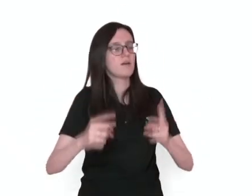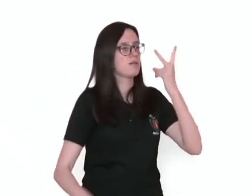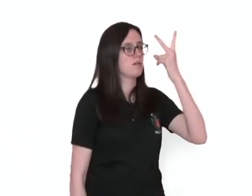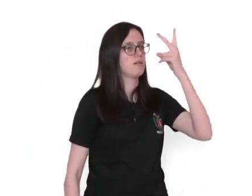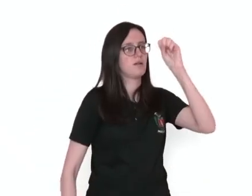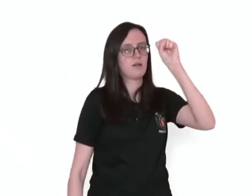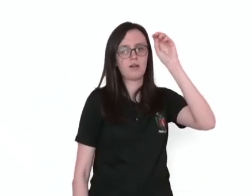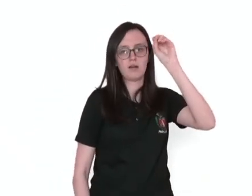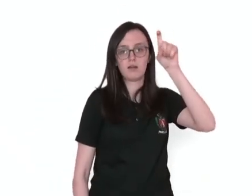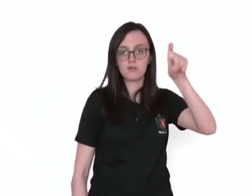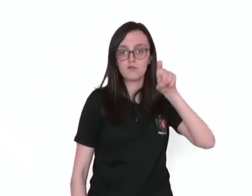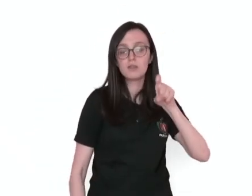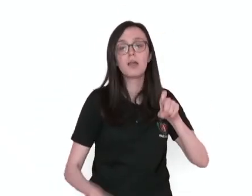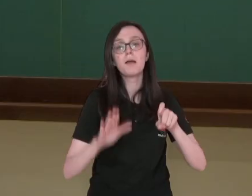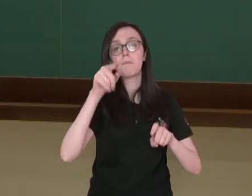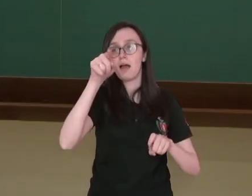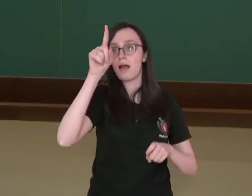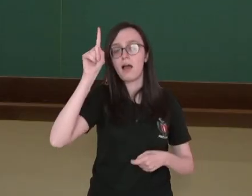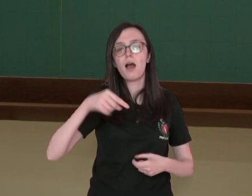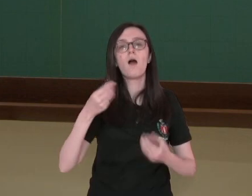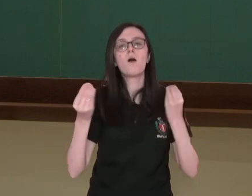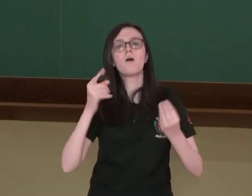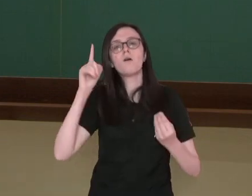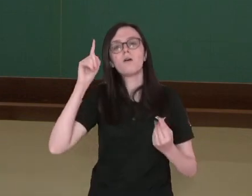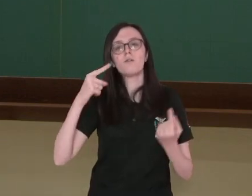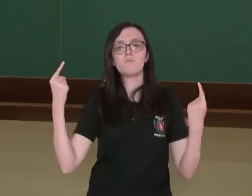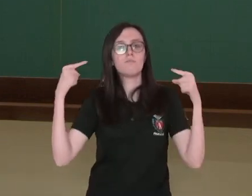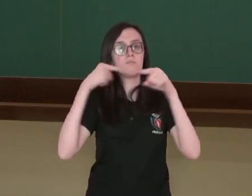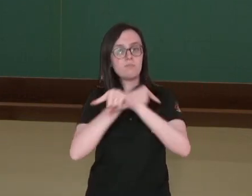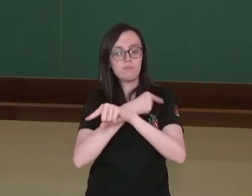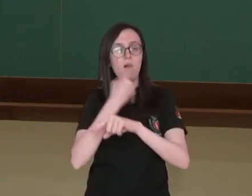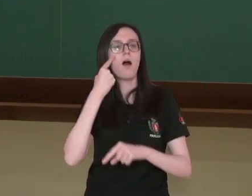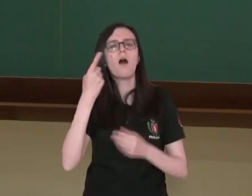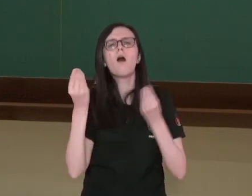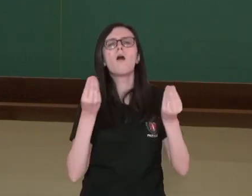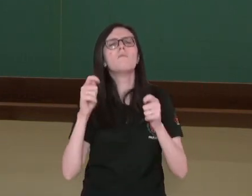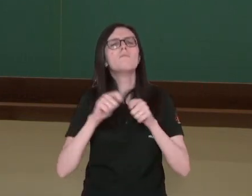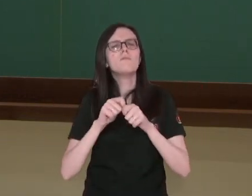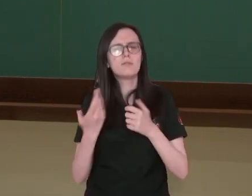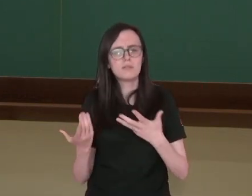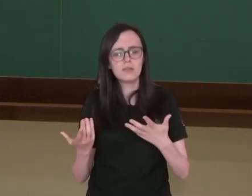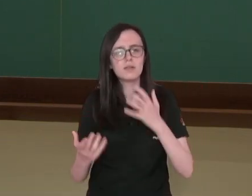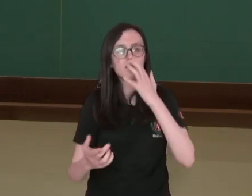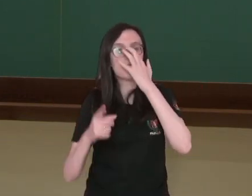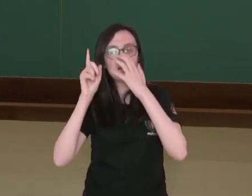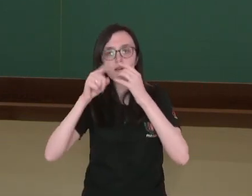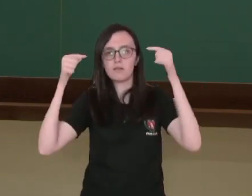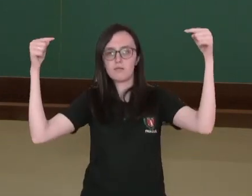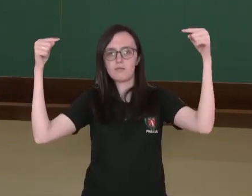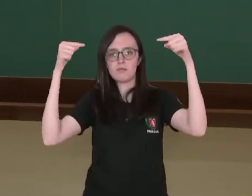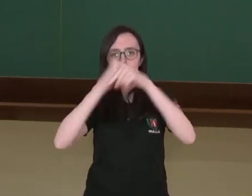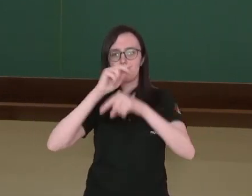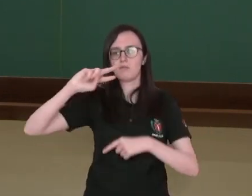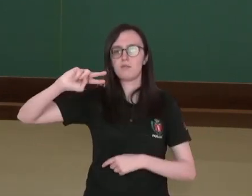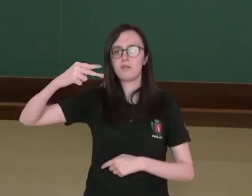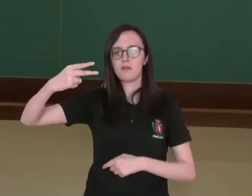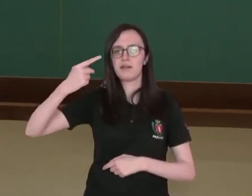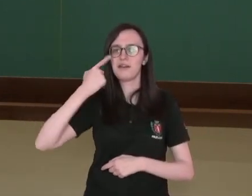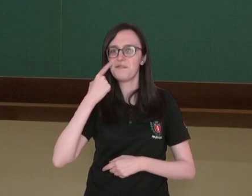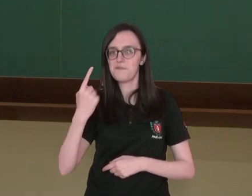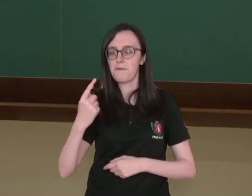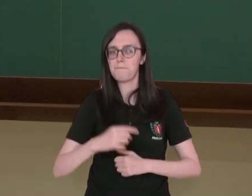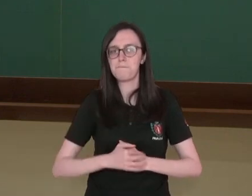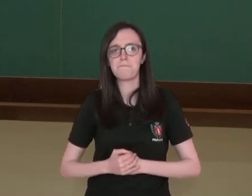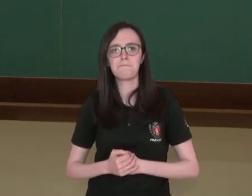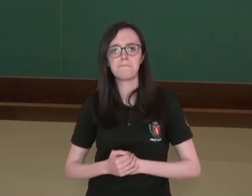x, só que como é uma grandeza inversamente proporcional, o que a gente tem que fazer? Inverter a segunda